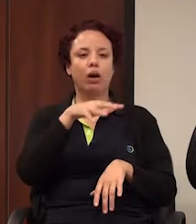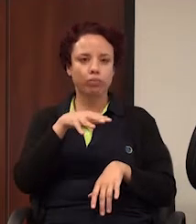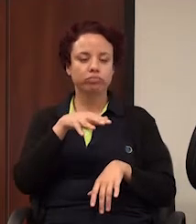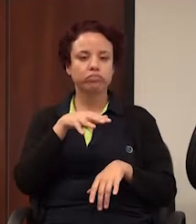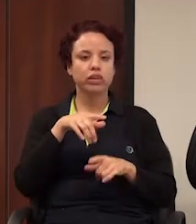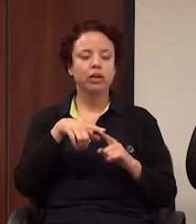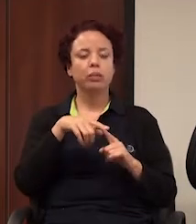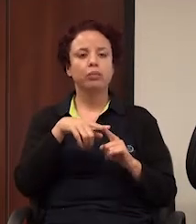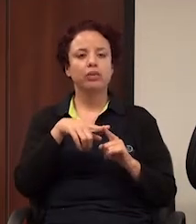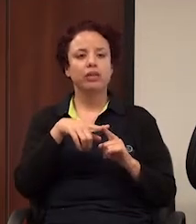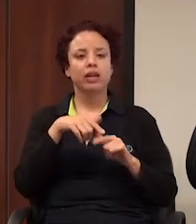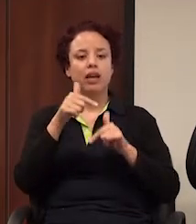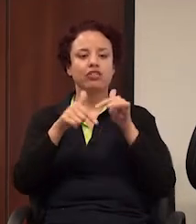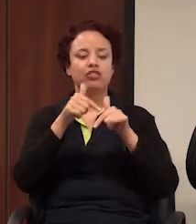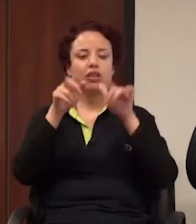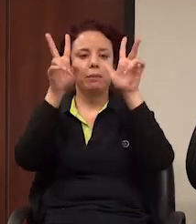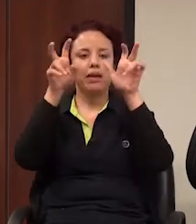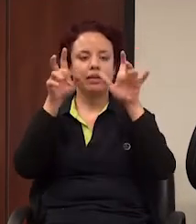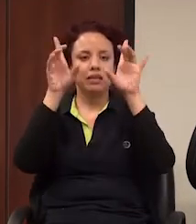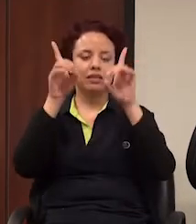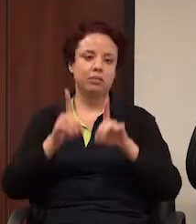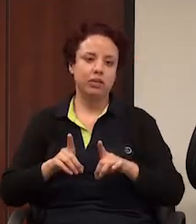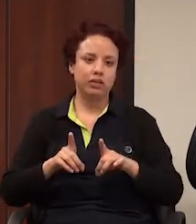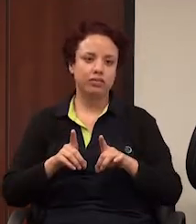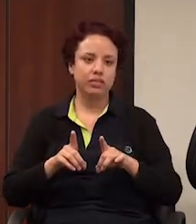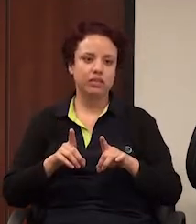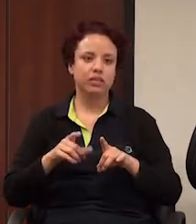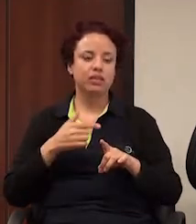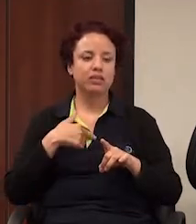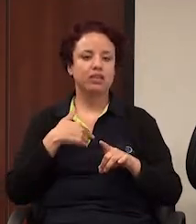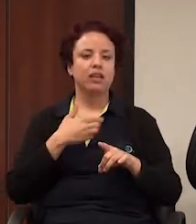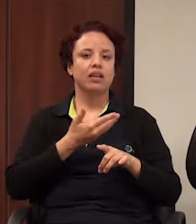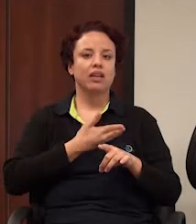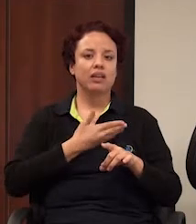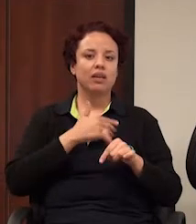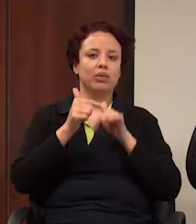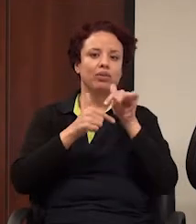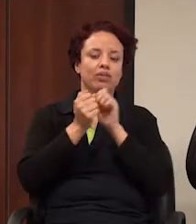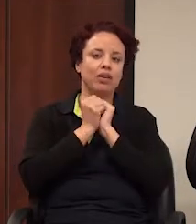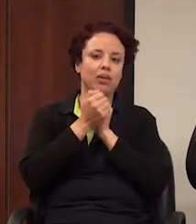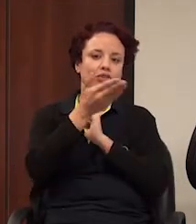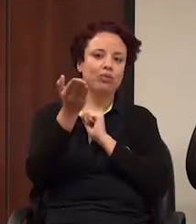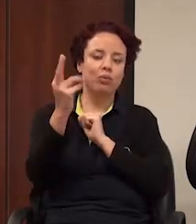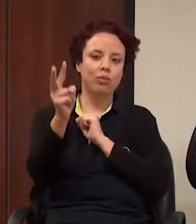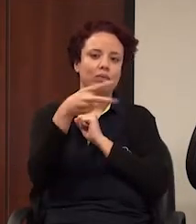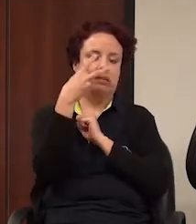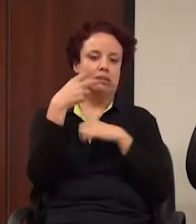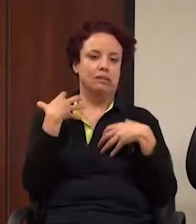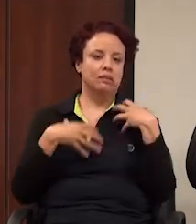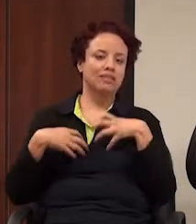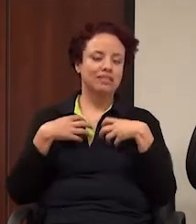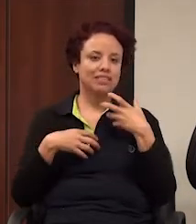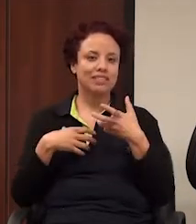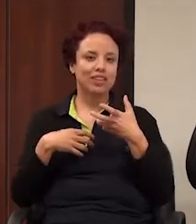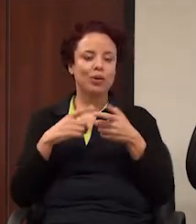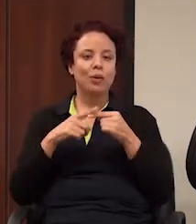quando a gente trabalha numa temática dessa, e aqui estou com meus companheiros ali olhando um pouquinho com uma cara angustiada, a gente brinca muito